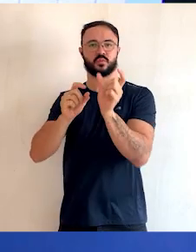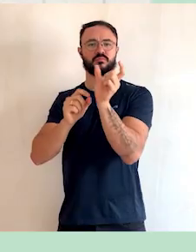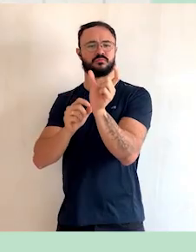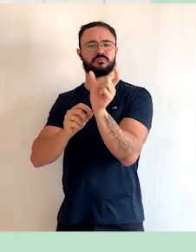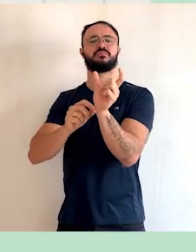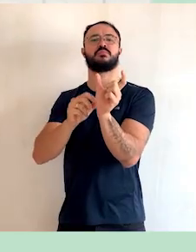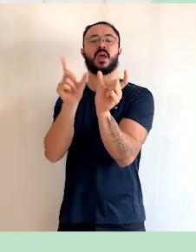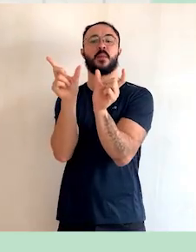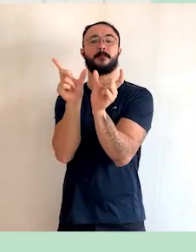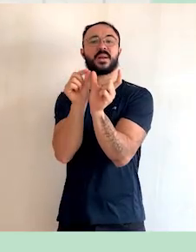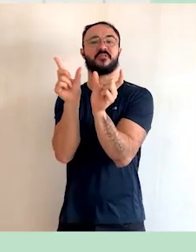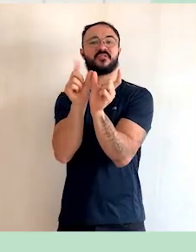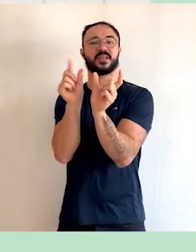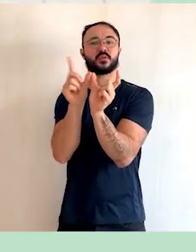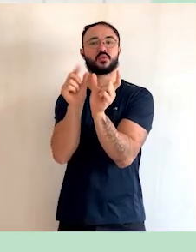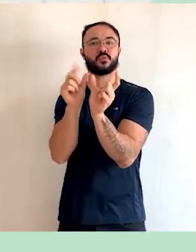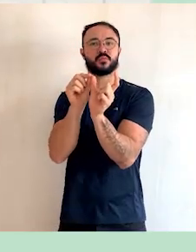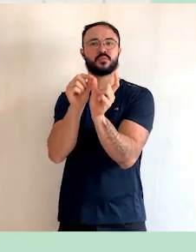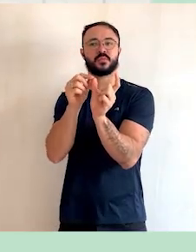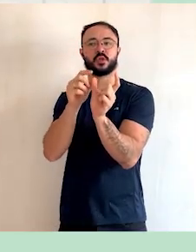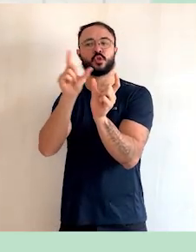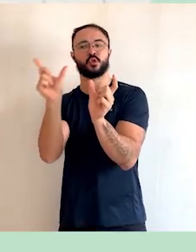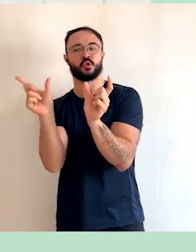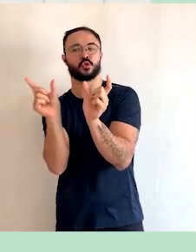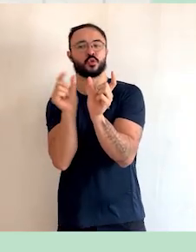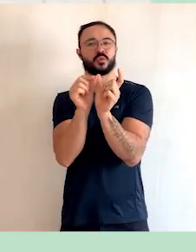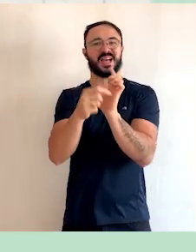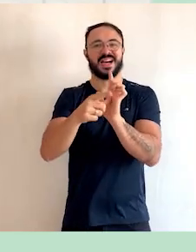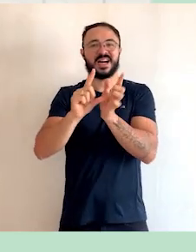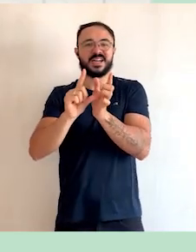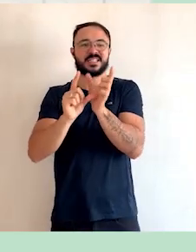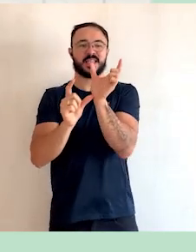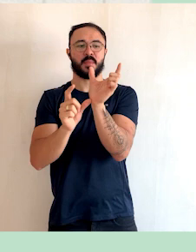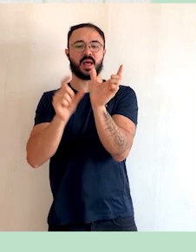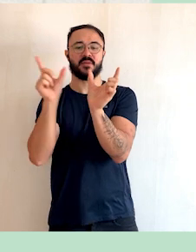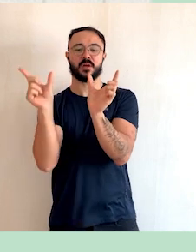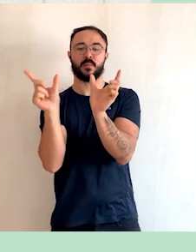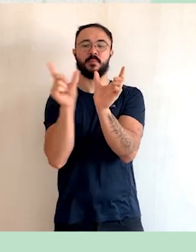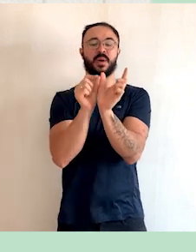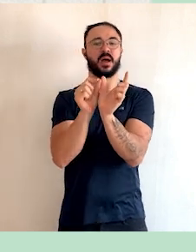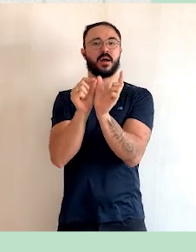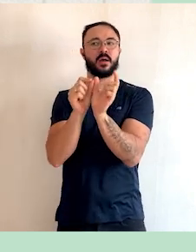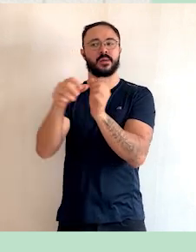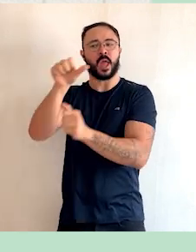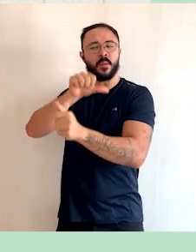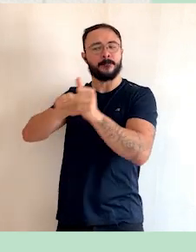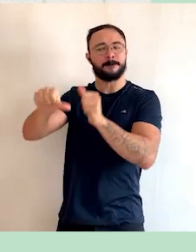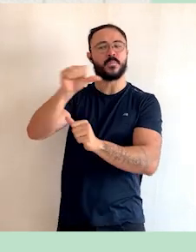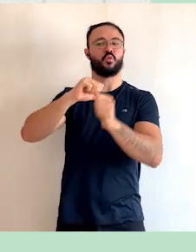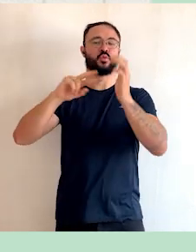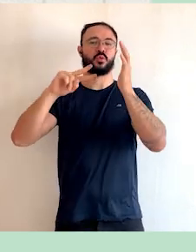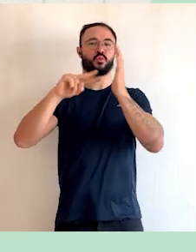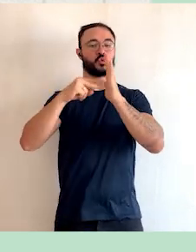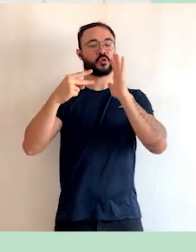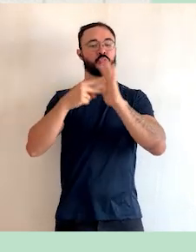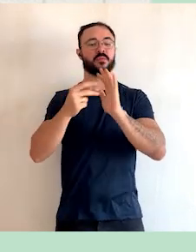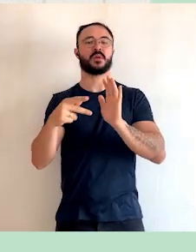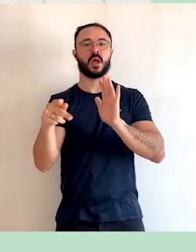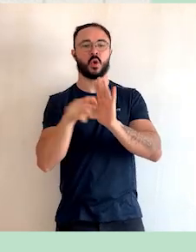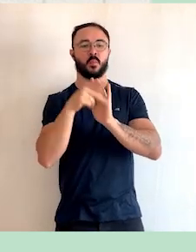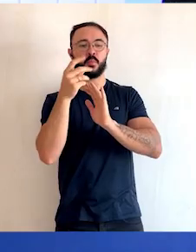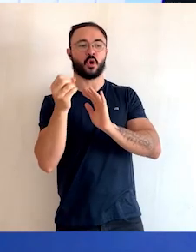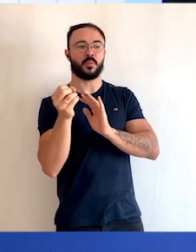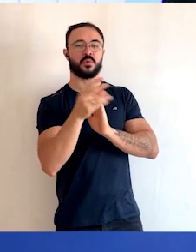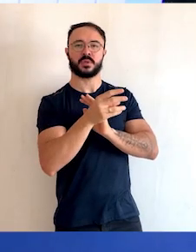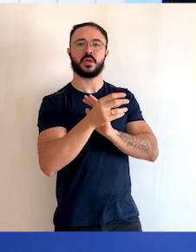adicionamos antes do radical da palavra para formar novas palavras. Assim, eles modificam o seu significado,